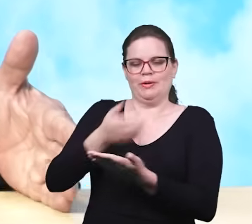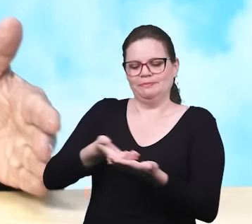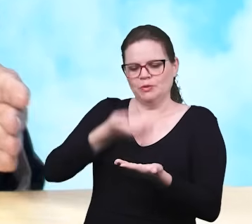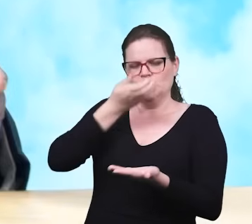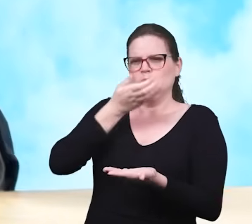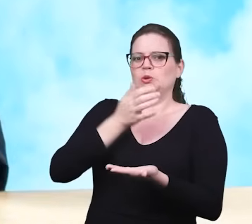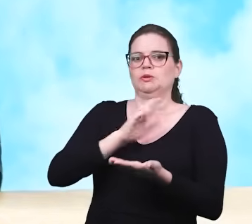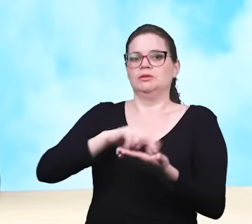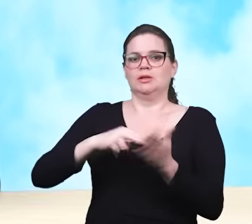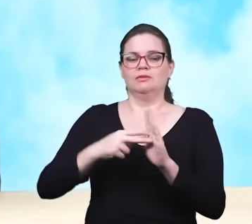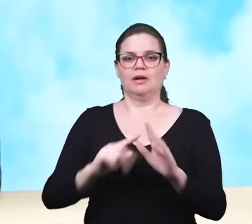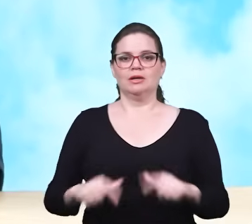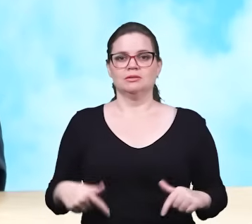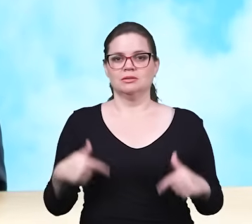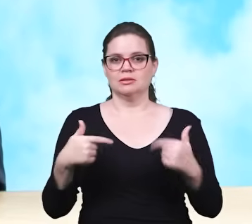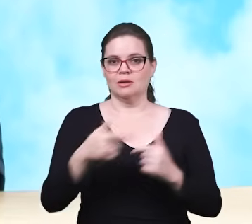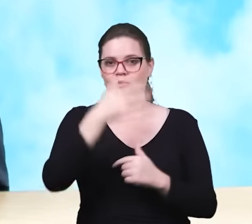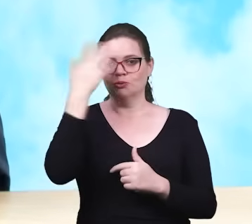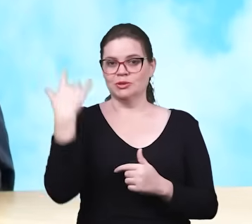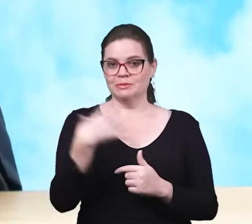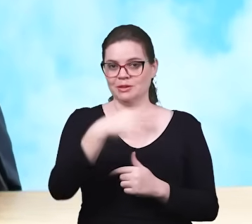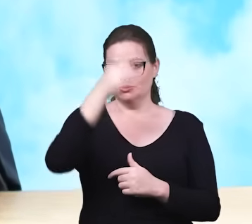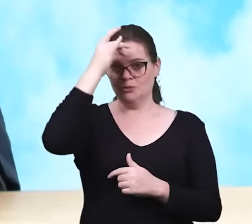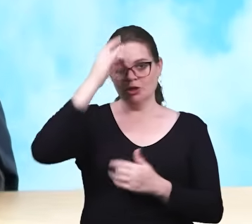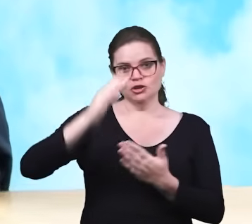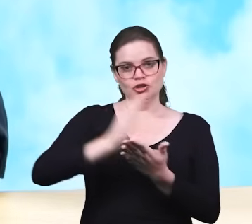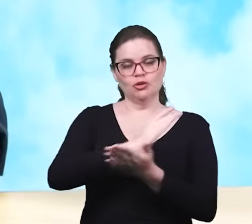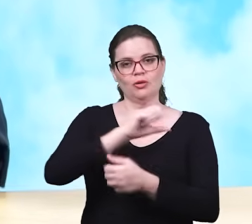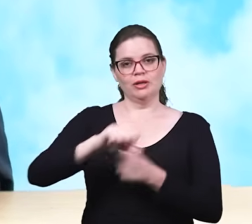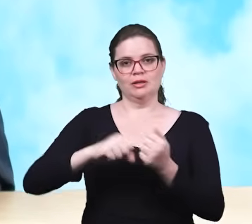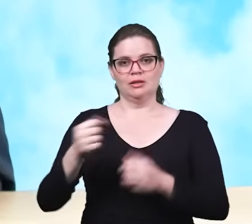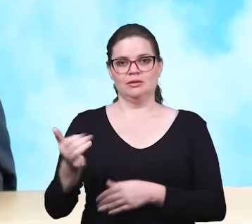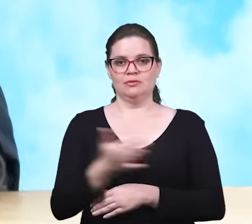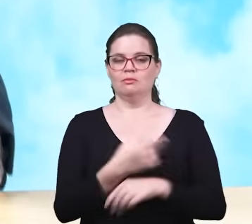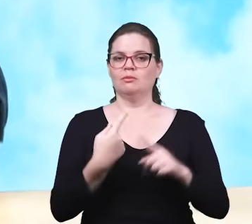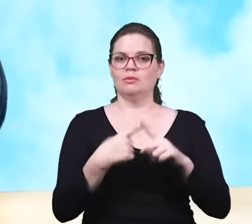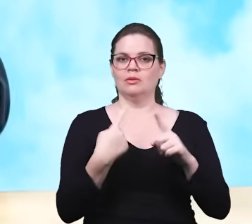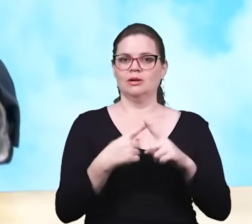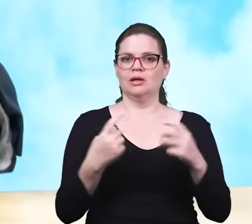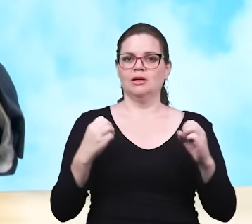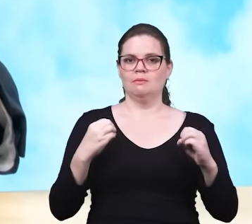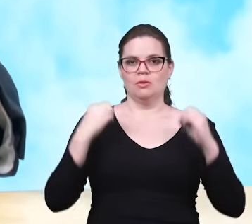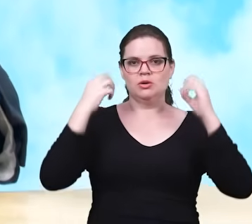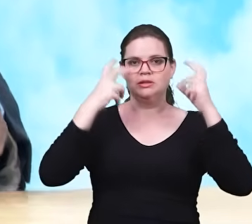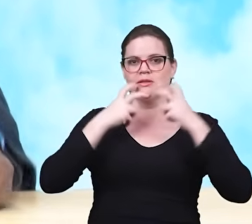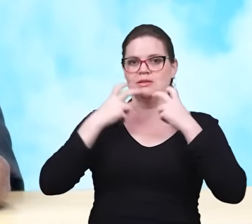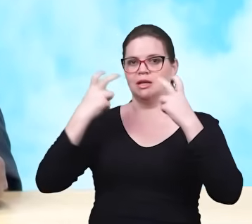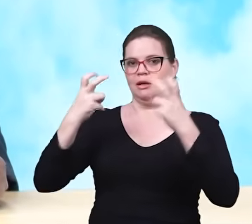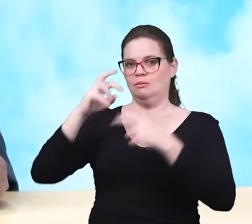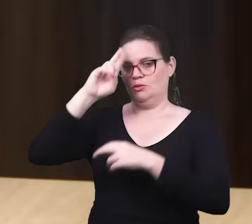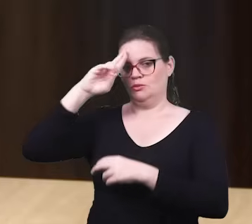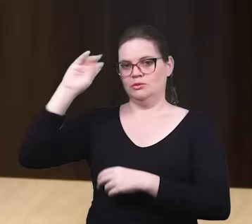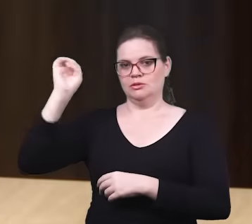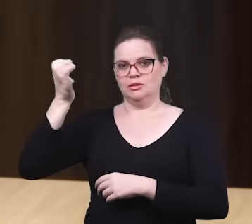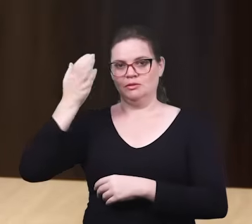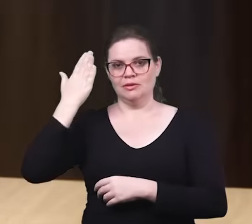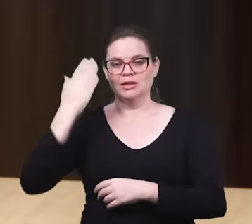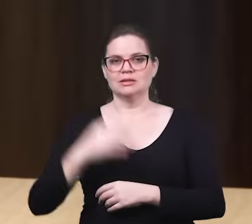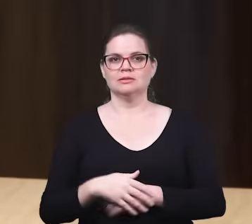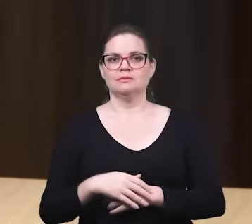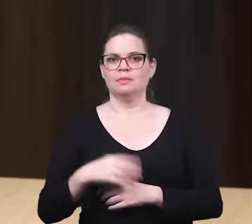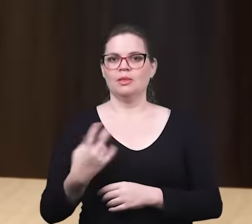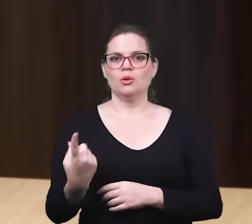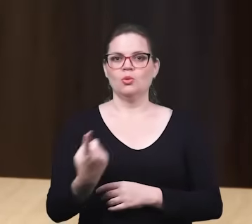é uma operação do Espírito Santo. Moisés fez o clamor. O Senhor deu a revelação. Só o Espírito